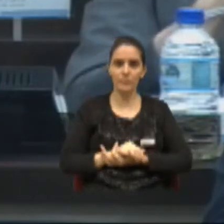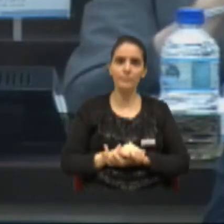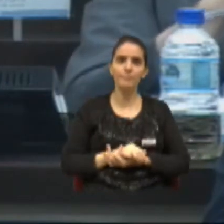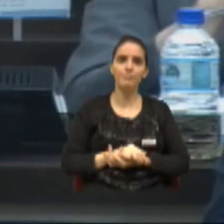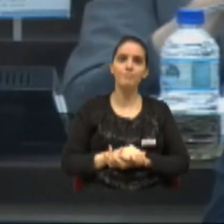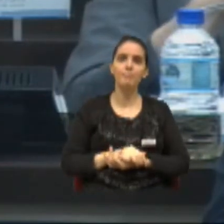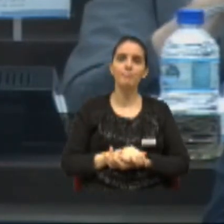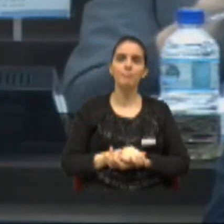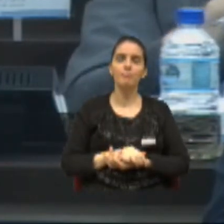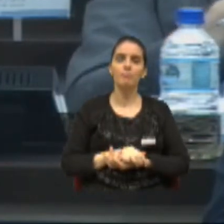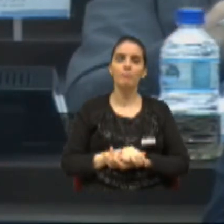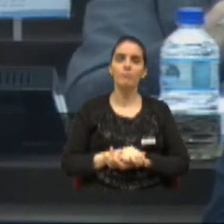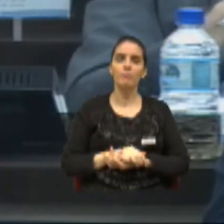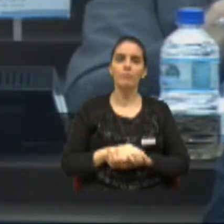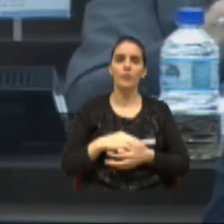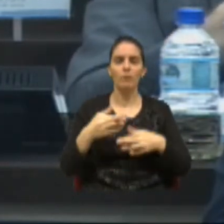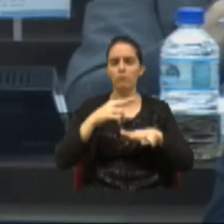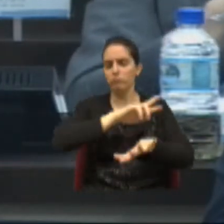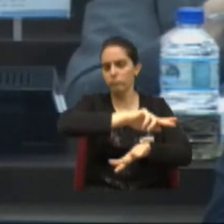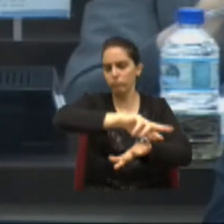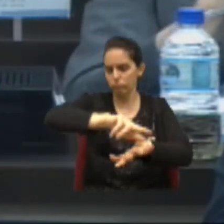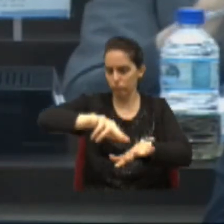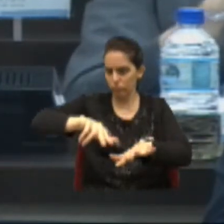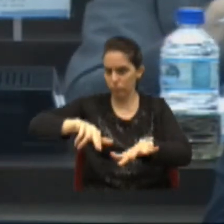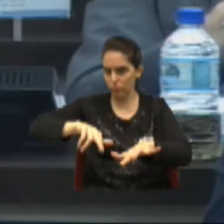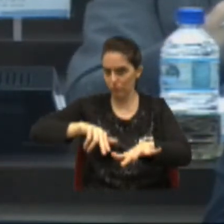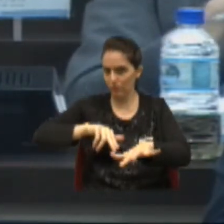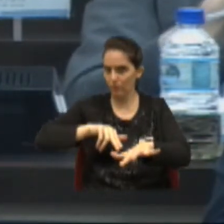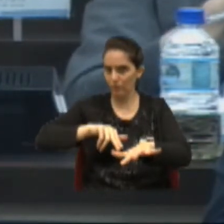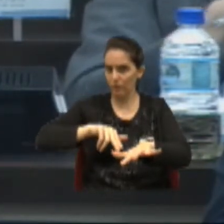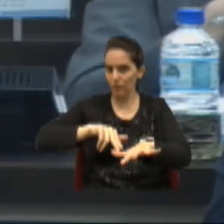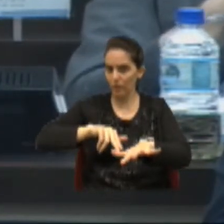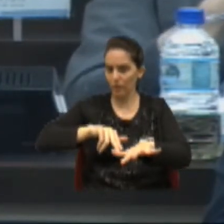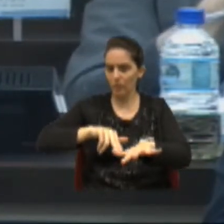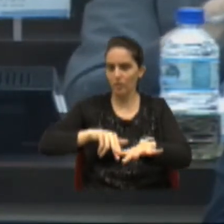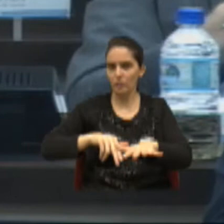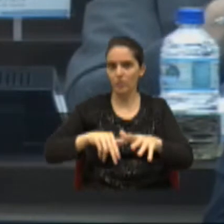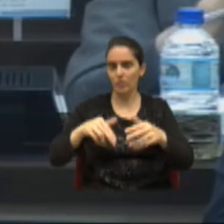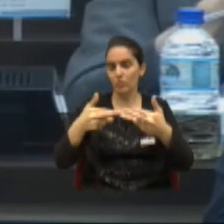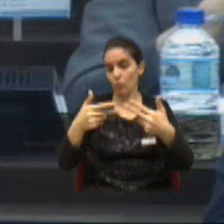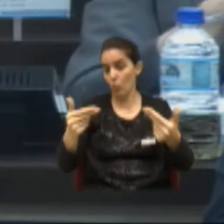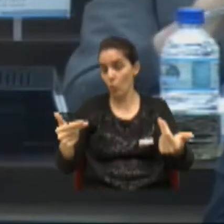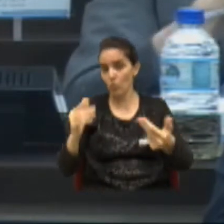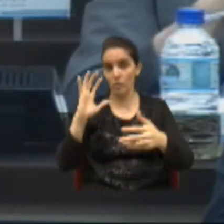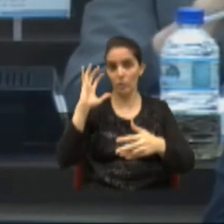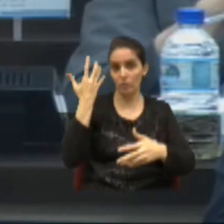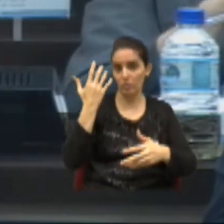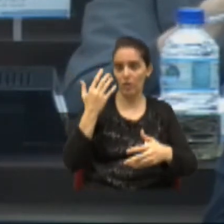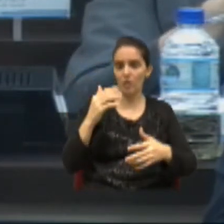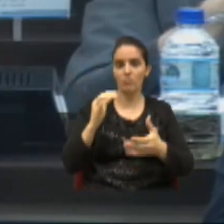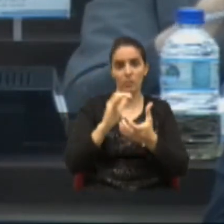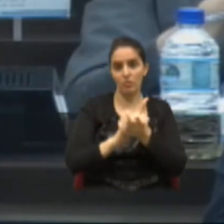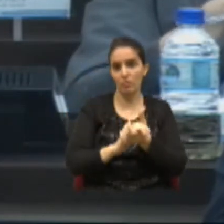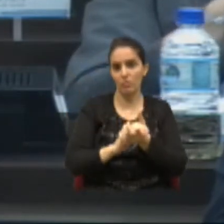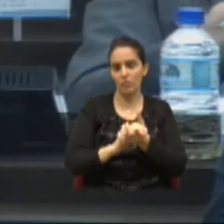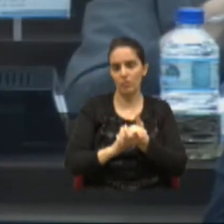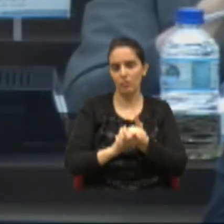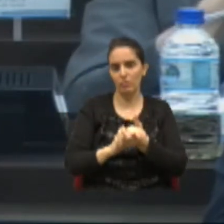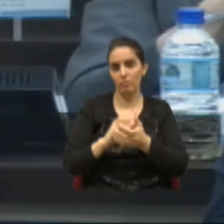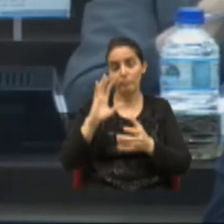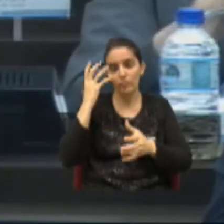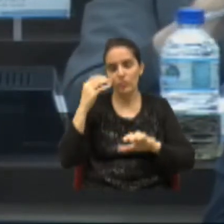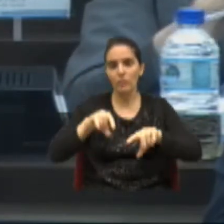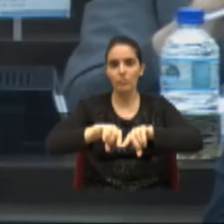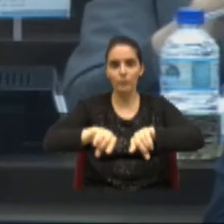em um divórcio por inúmeras razões, inúmeros fatores que não cabe a cada um de nós o julgamento deles. Agora, a sua frase